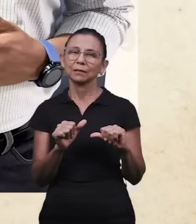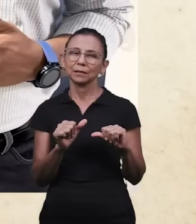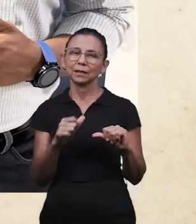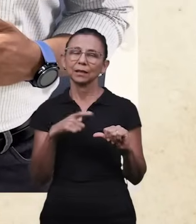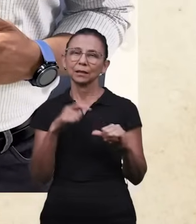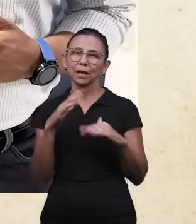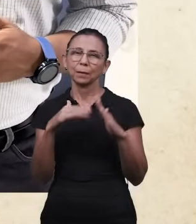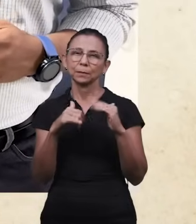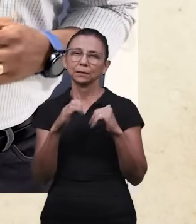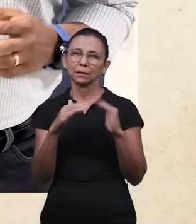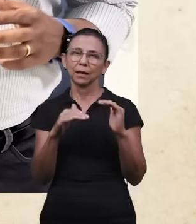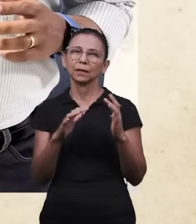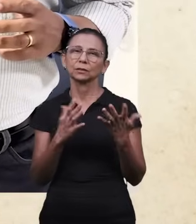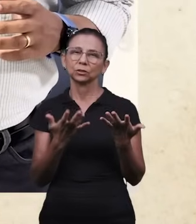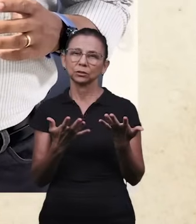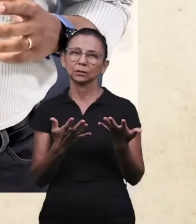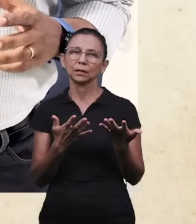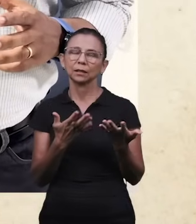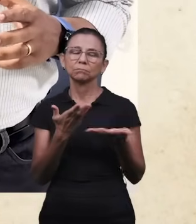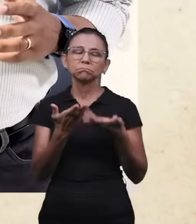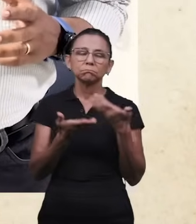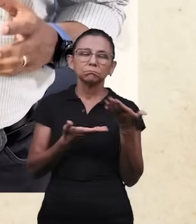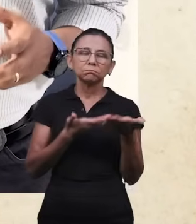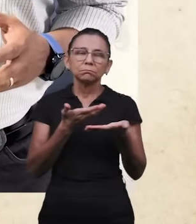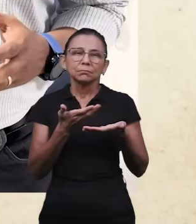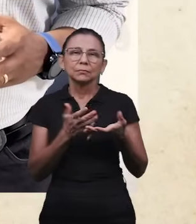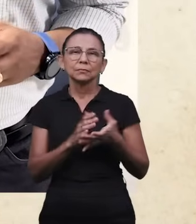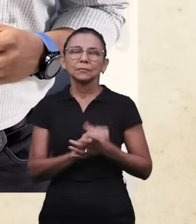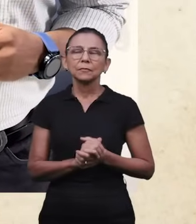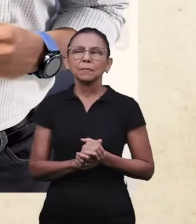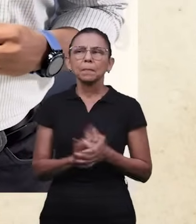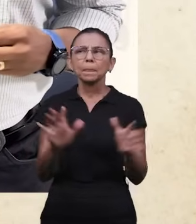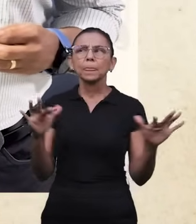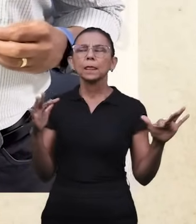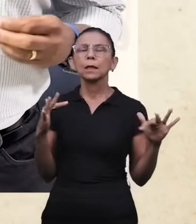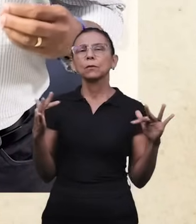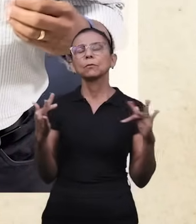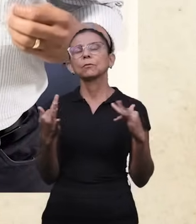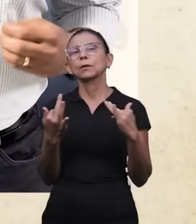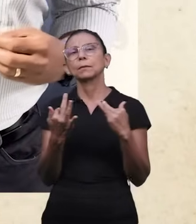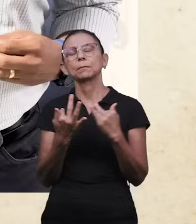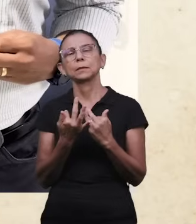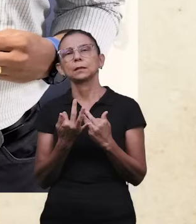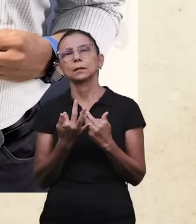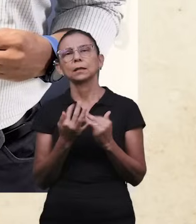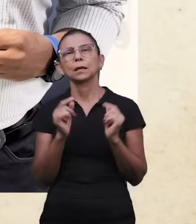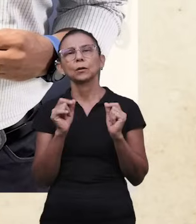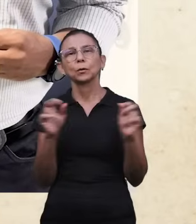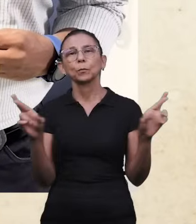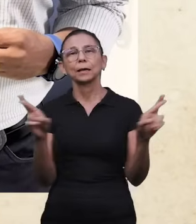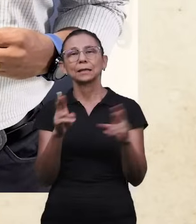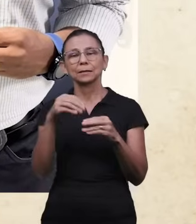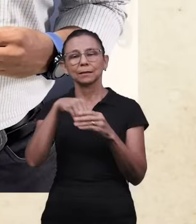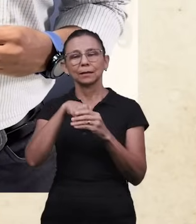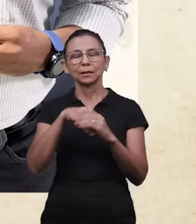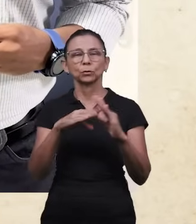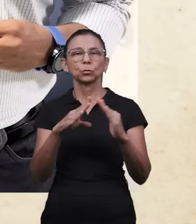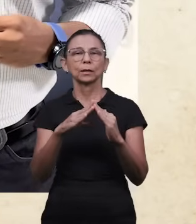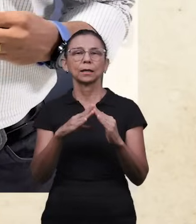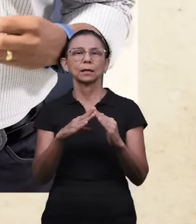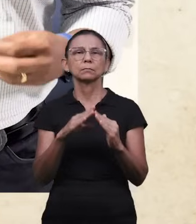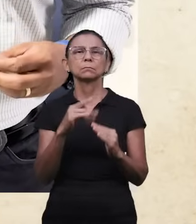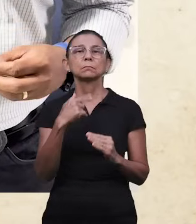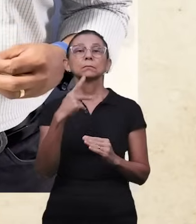com isso. Então, quando nós falamos aqui de família, estamos falando do convívio dentro de casa. Como é que é o